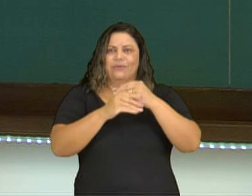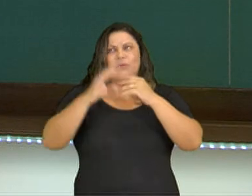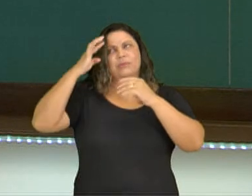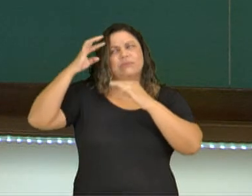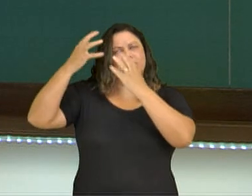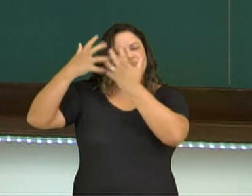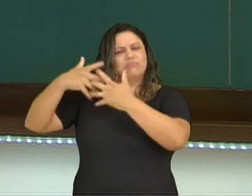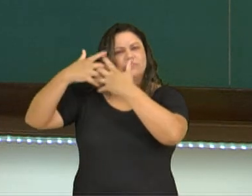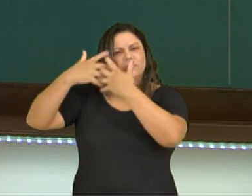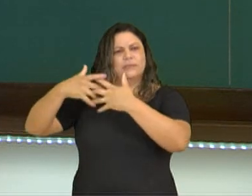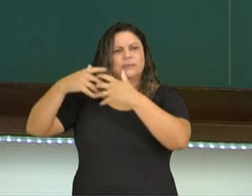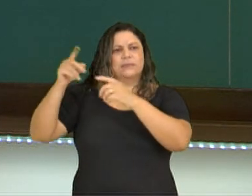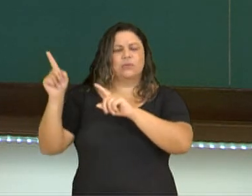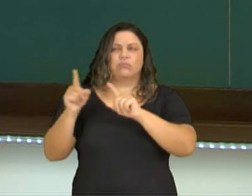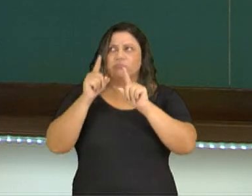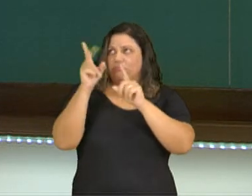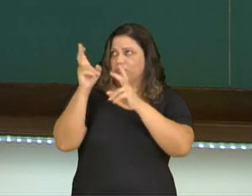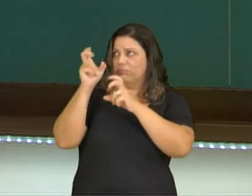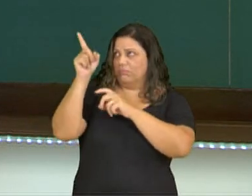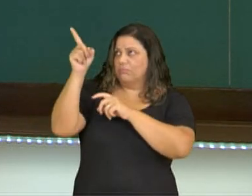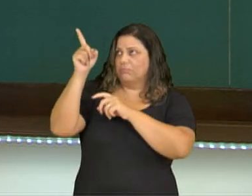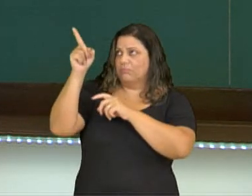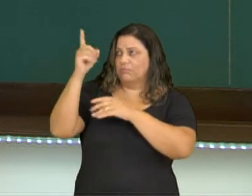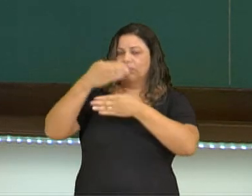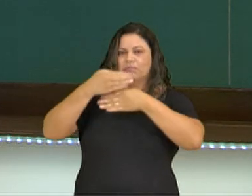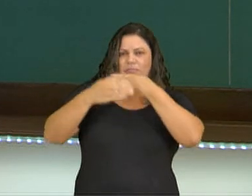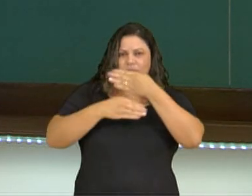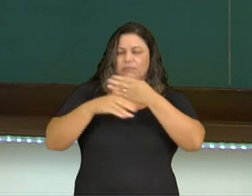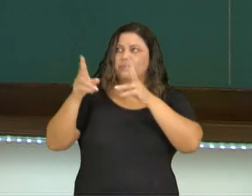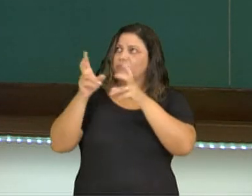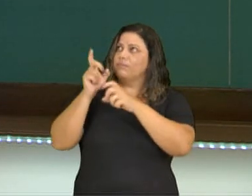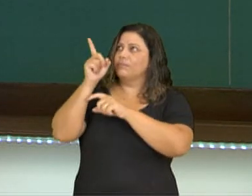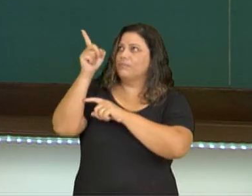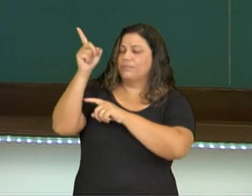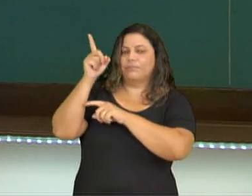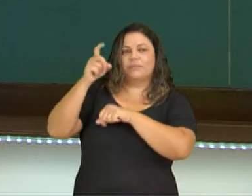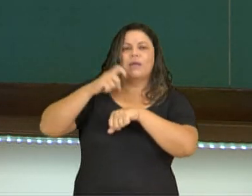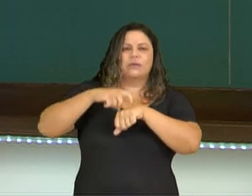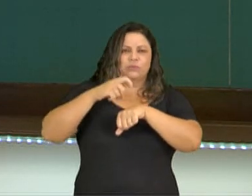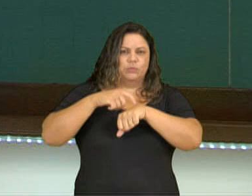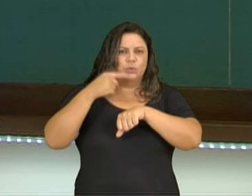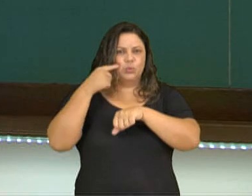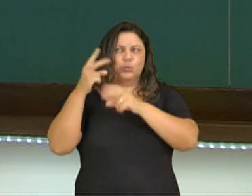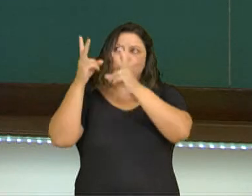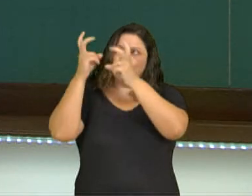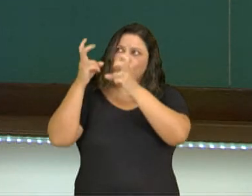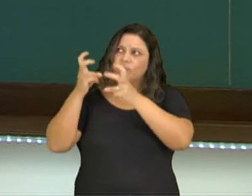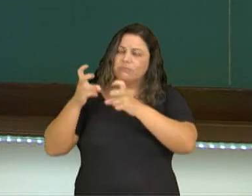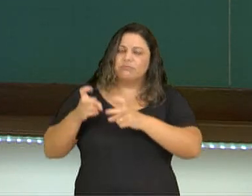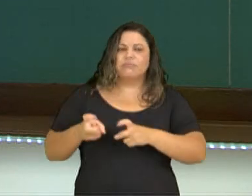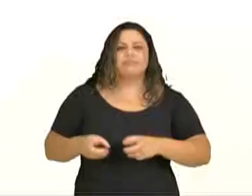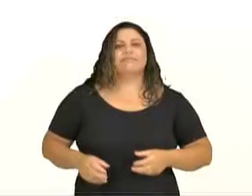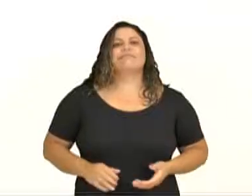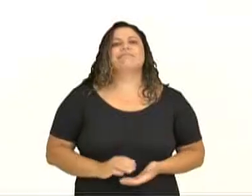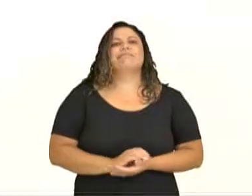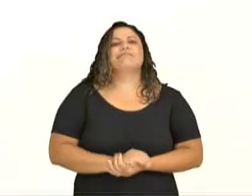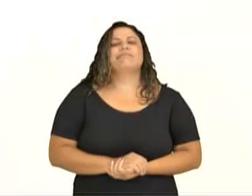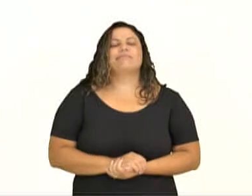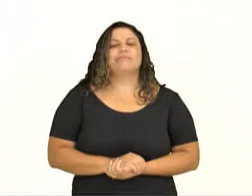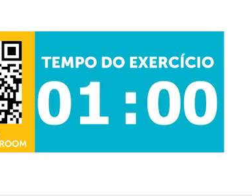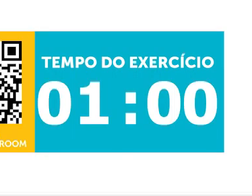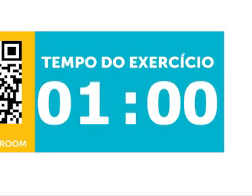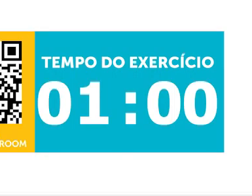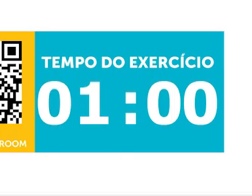minutinho, o início aqui, um fragmento do preâmbulo da nossa Declaração Universal dos Direitos Humanos e a gente retorna na sequência.